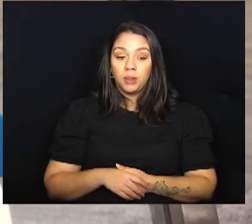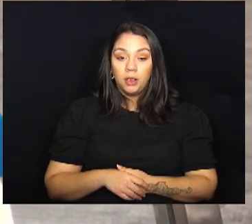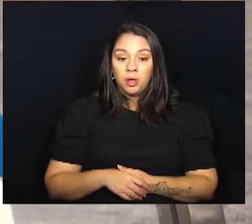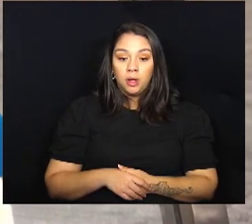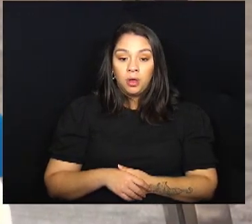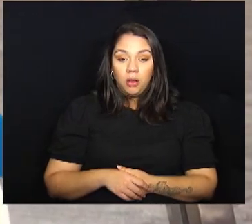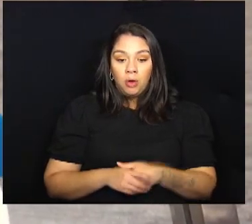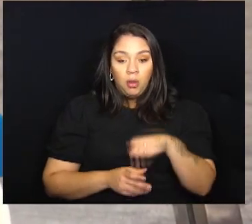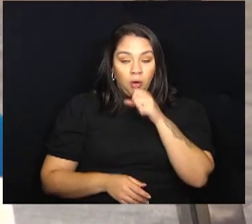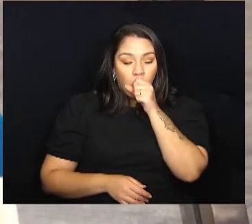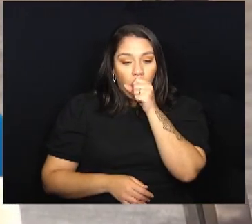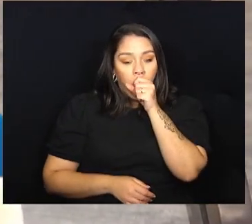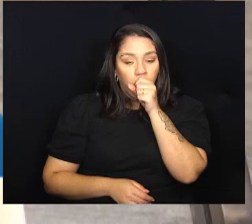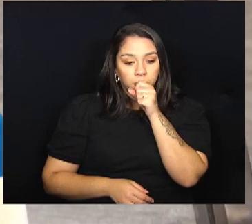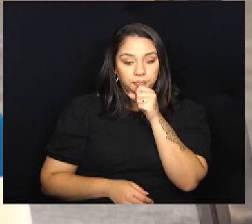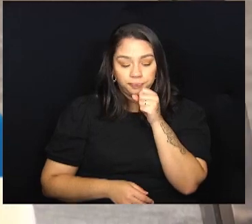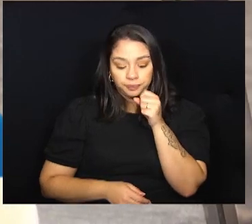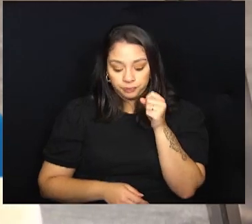Além de